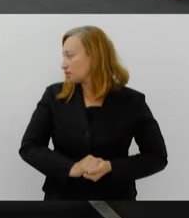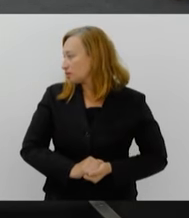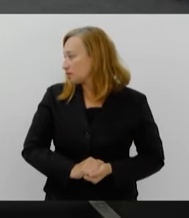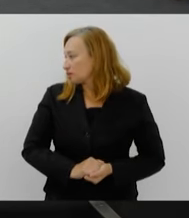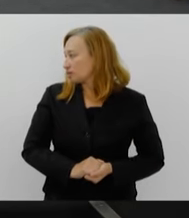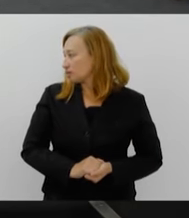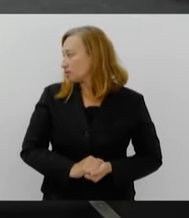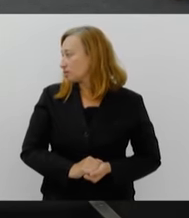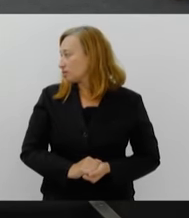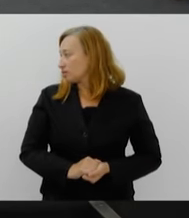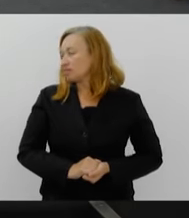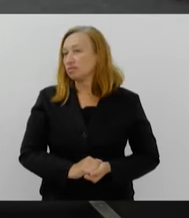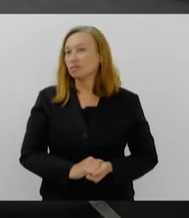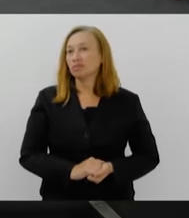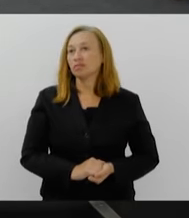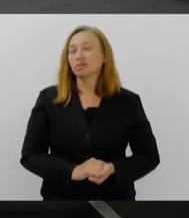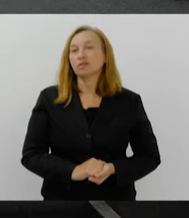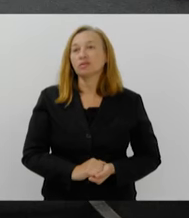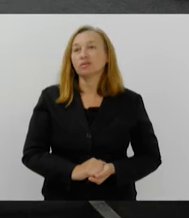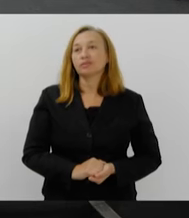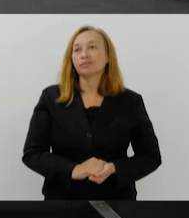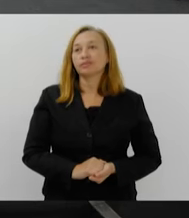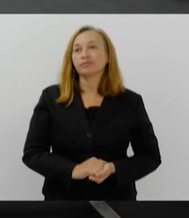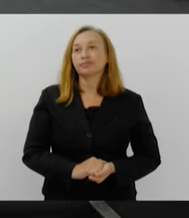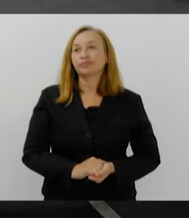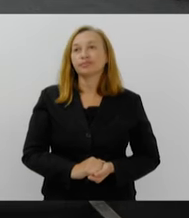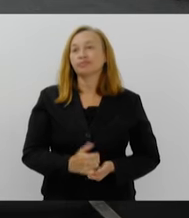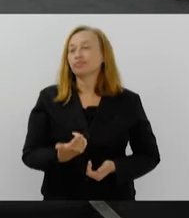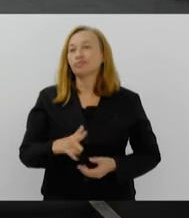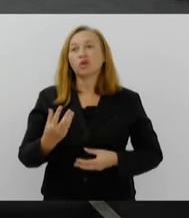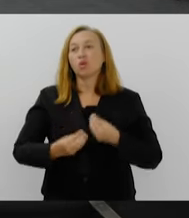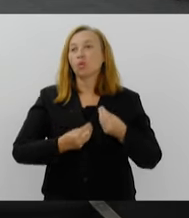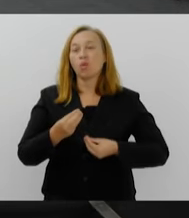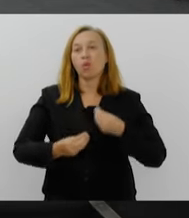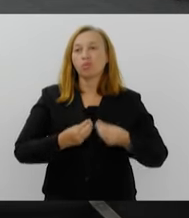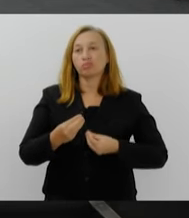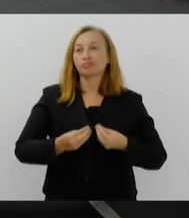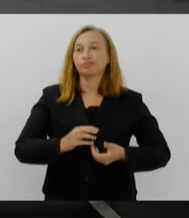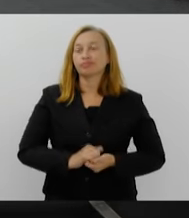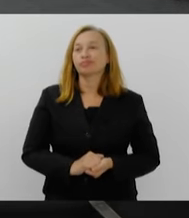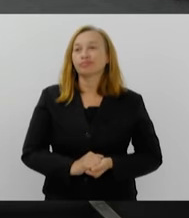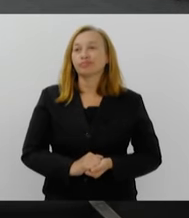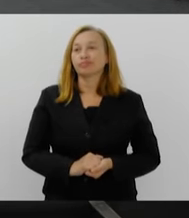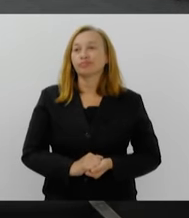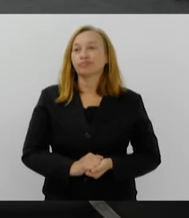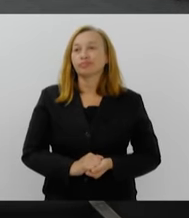Excelência. Não tem como, o tempo regimental acabou.